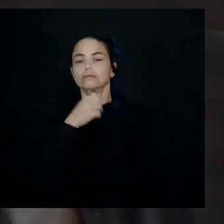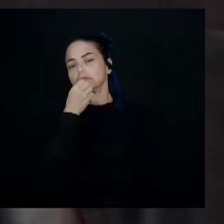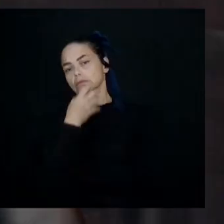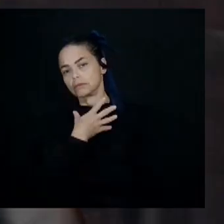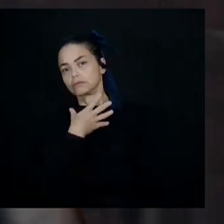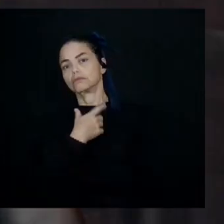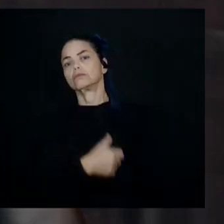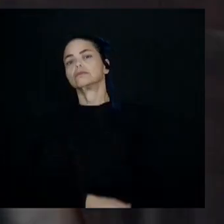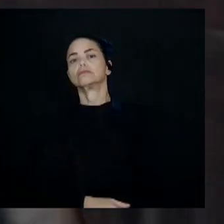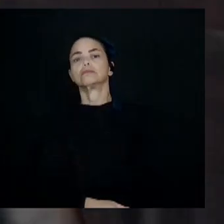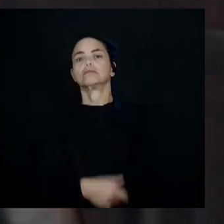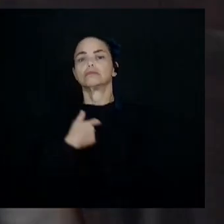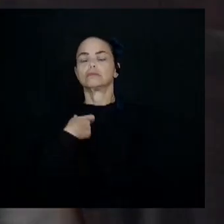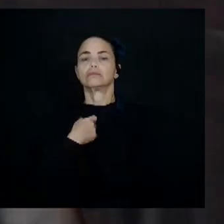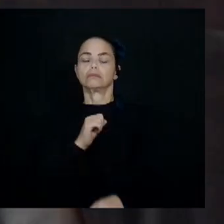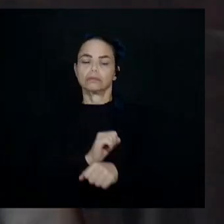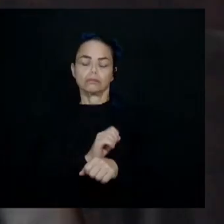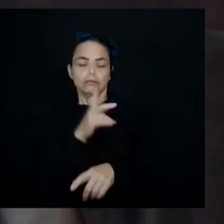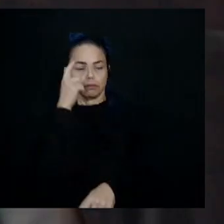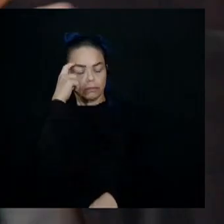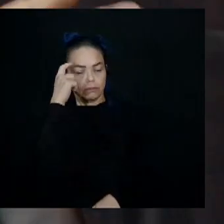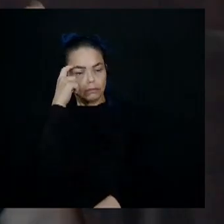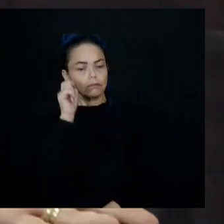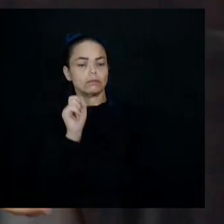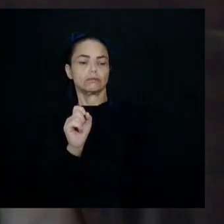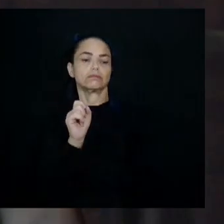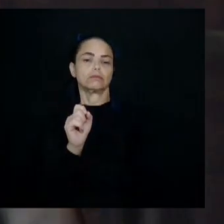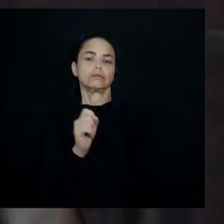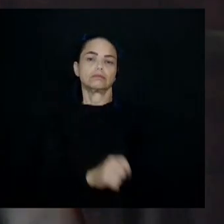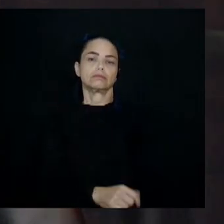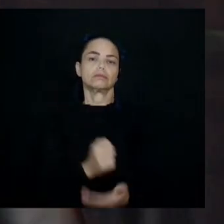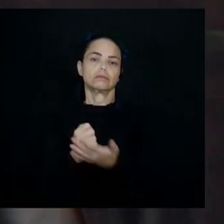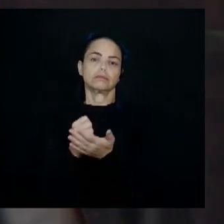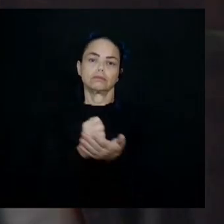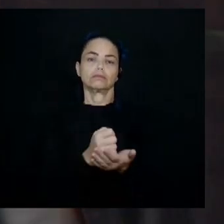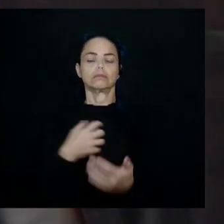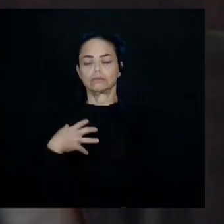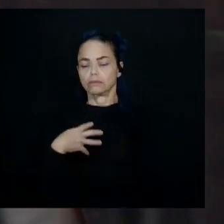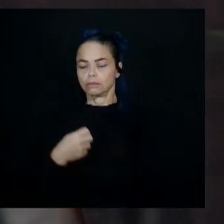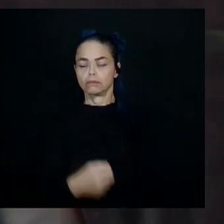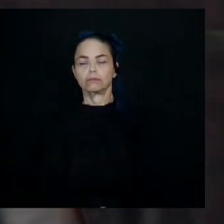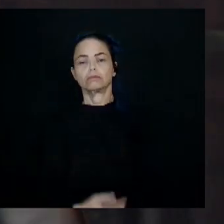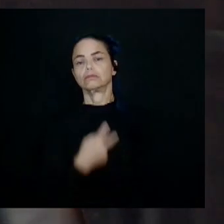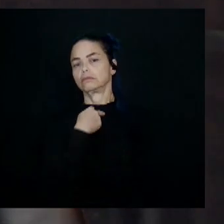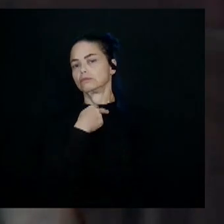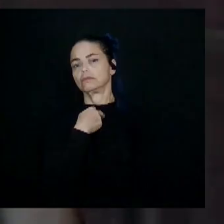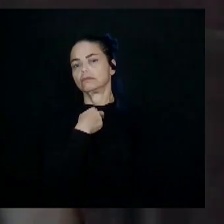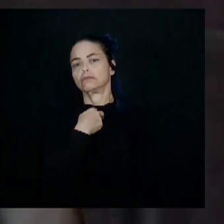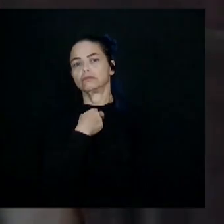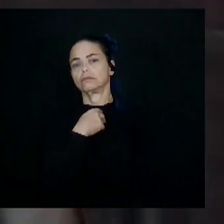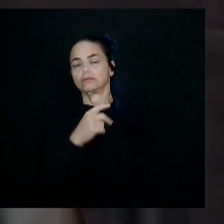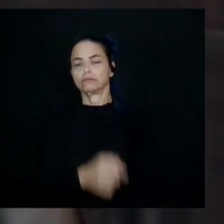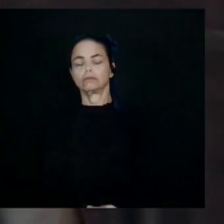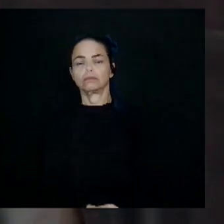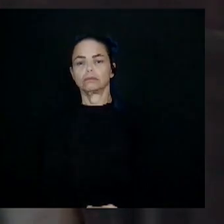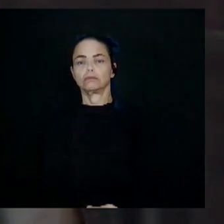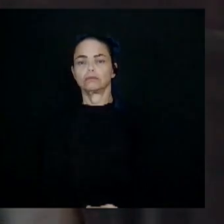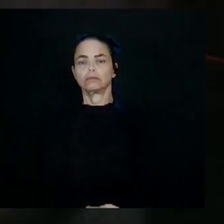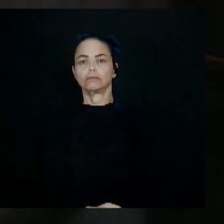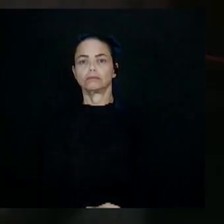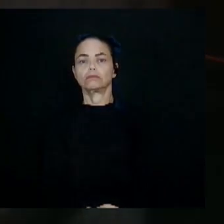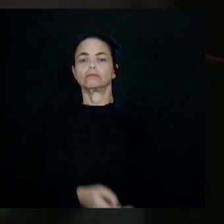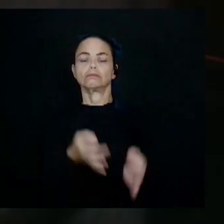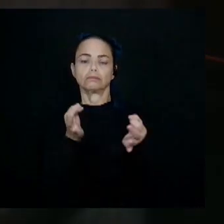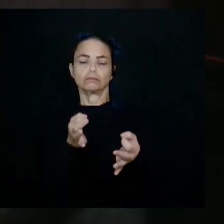eu vou parar, vou pensar o que eu vou fazer sobre isso para ajudar o meu filho, porque eu não posso só deixar assim isso. Exatamente. É